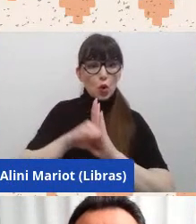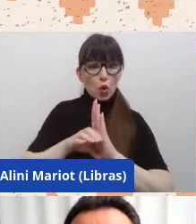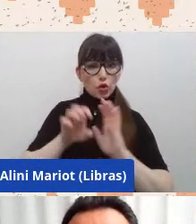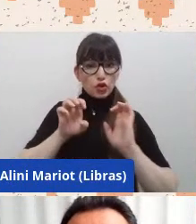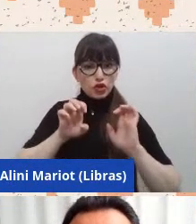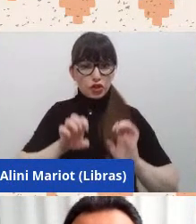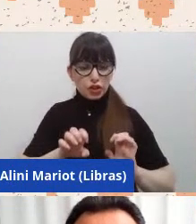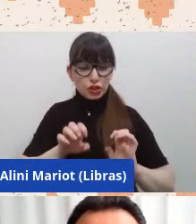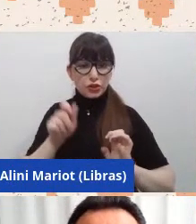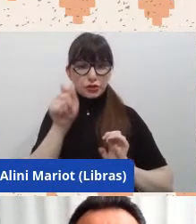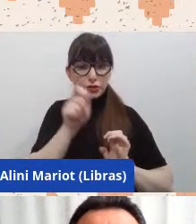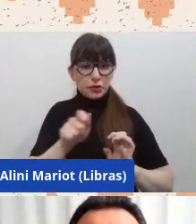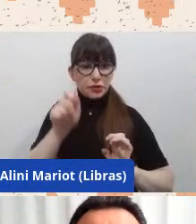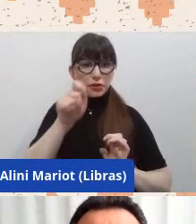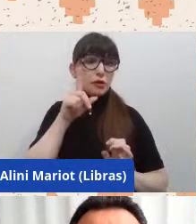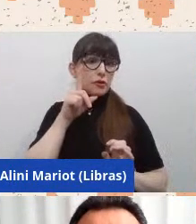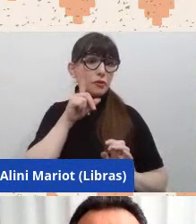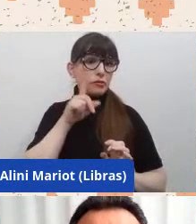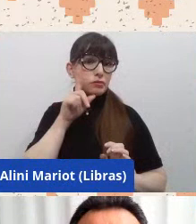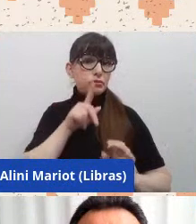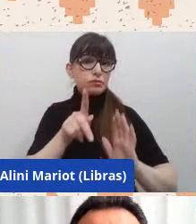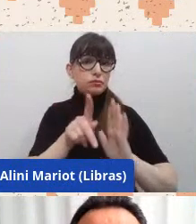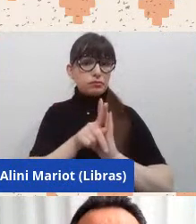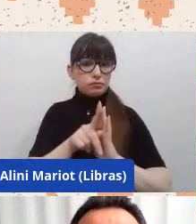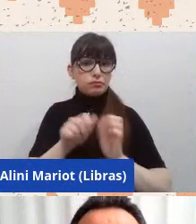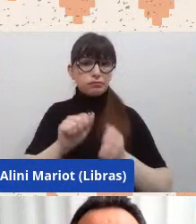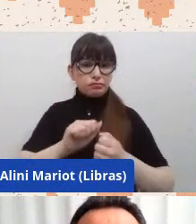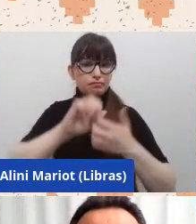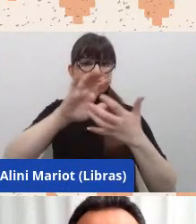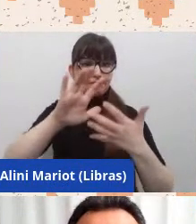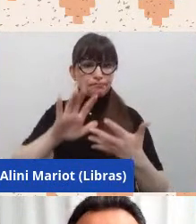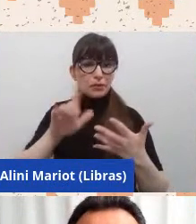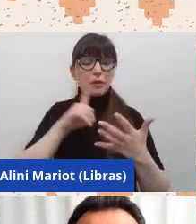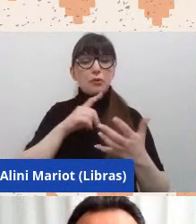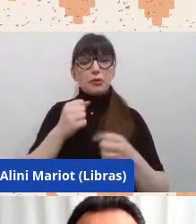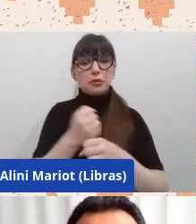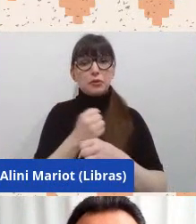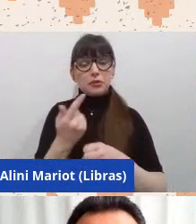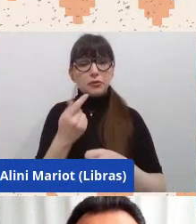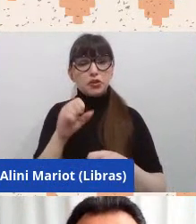Americana de Pesquisa em Educação, no ano de 2018, que